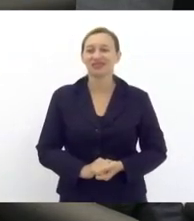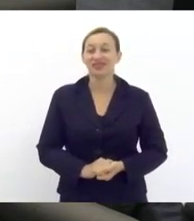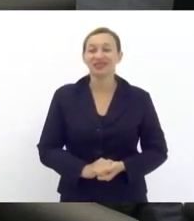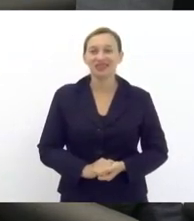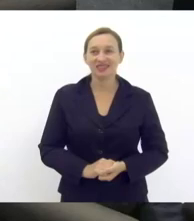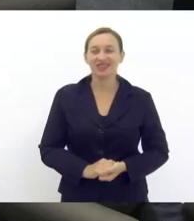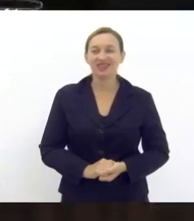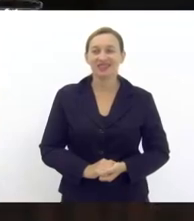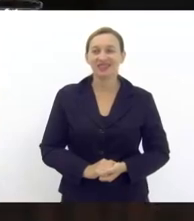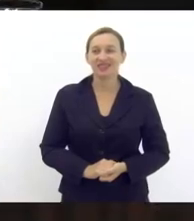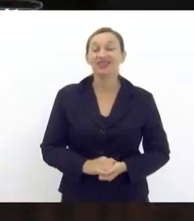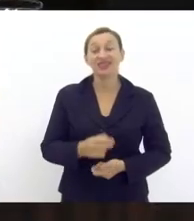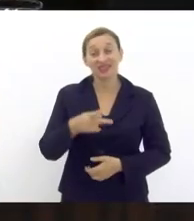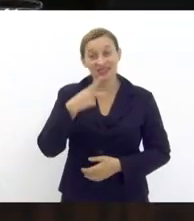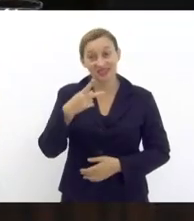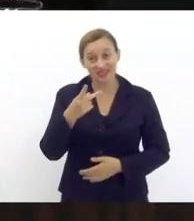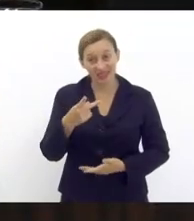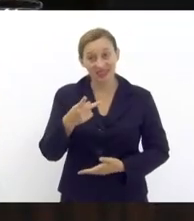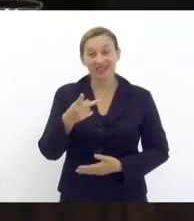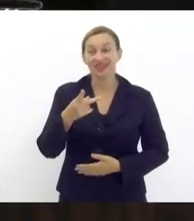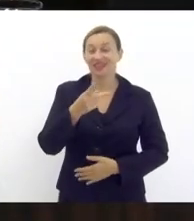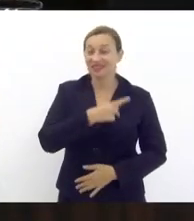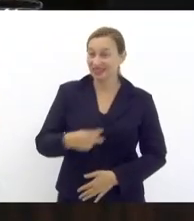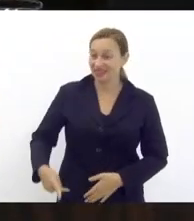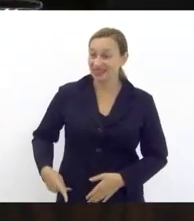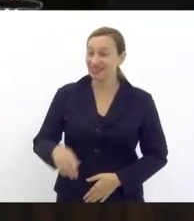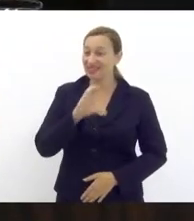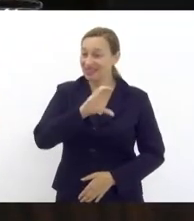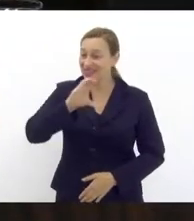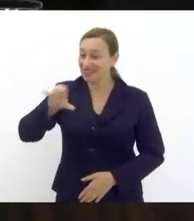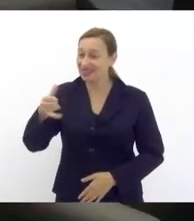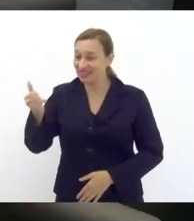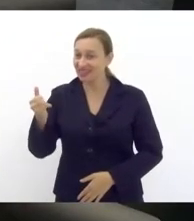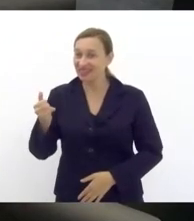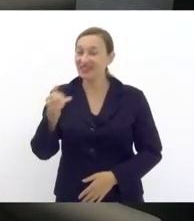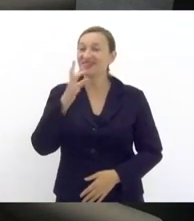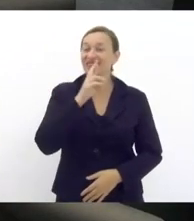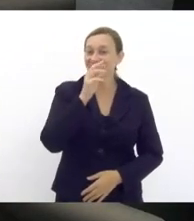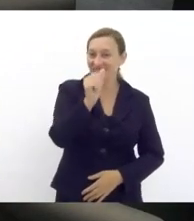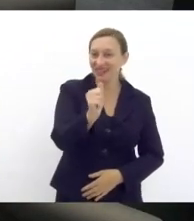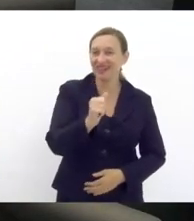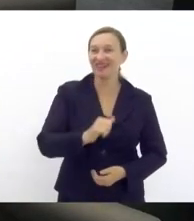Dá licença. Fala aí, presidente. Da CCJ, Rodrigo Amorim.